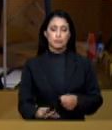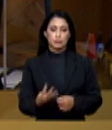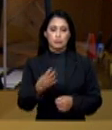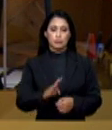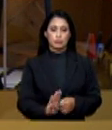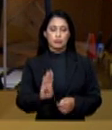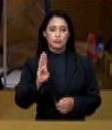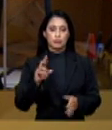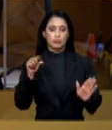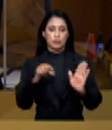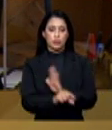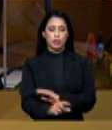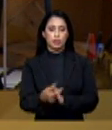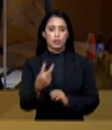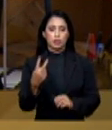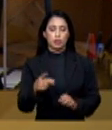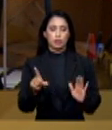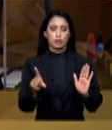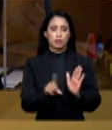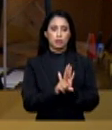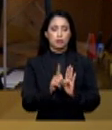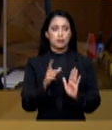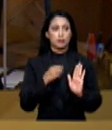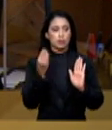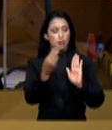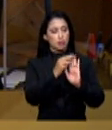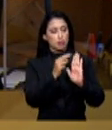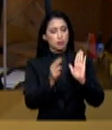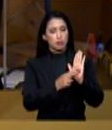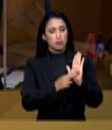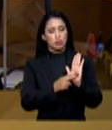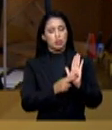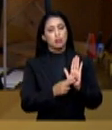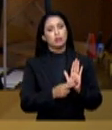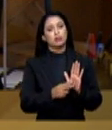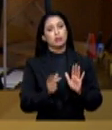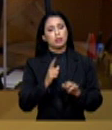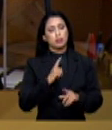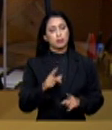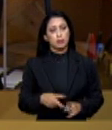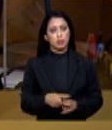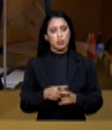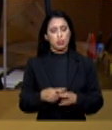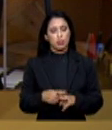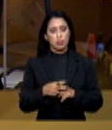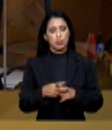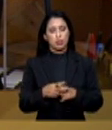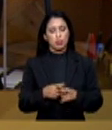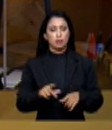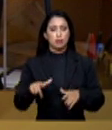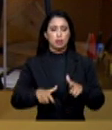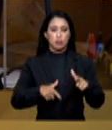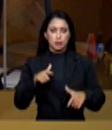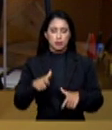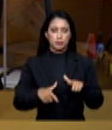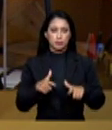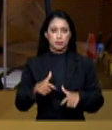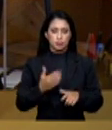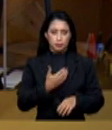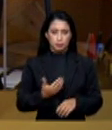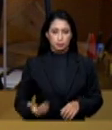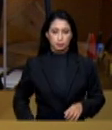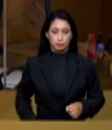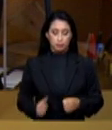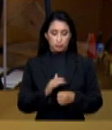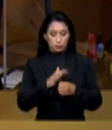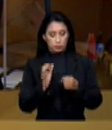para adoção das normas internacionais para regulação da prestação dos serviços públicos